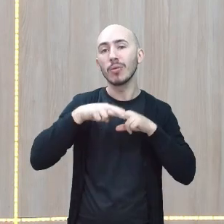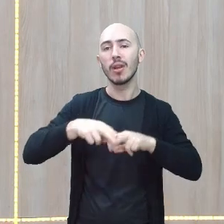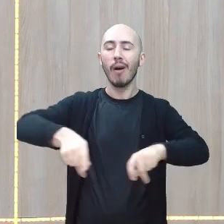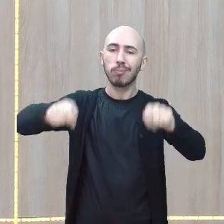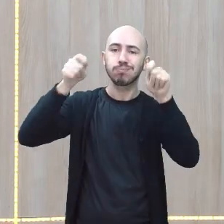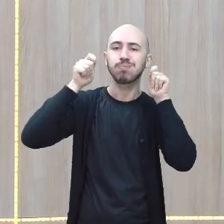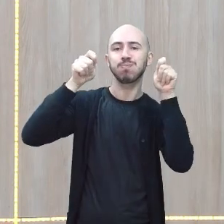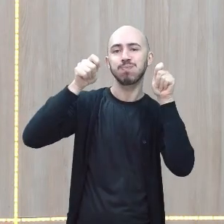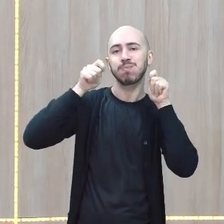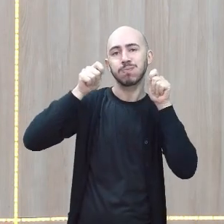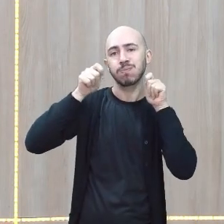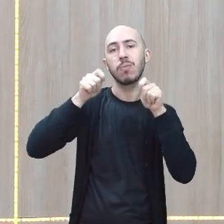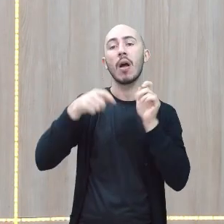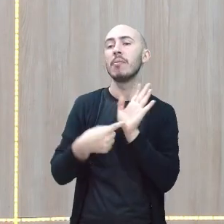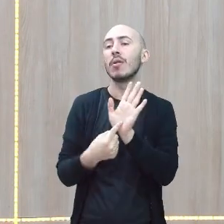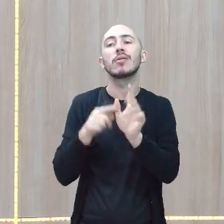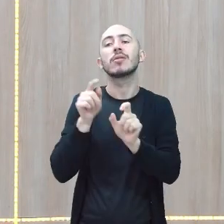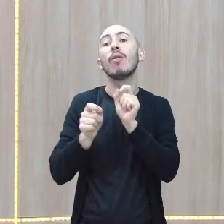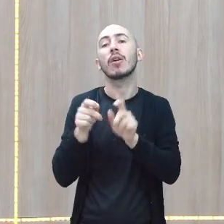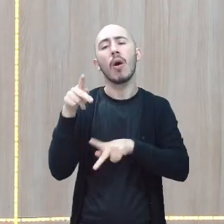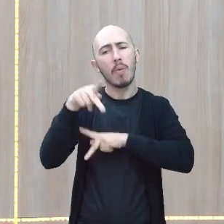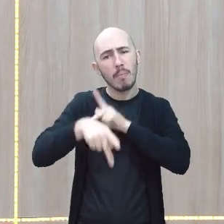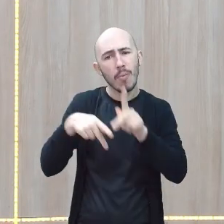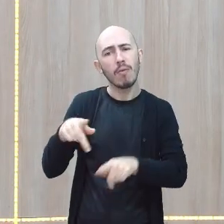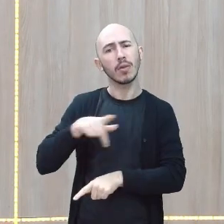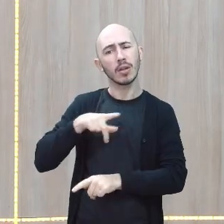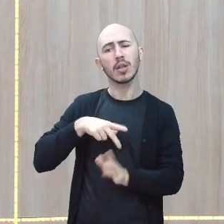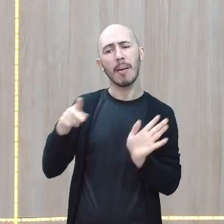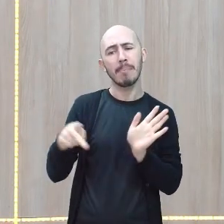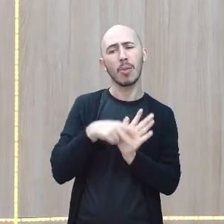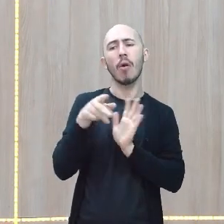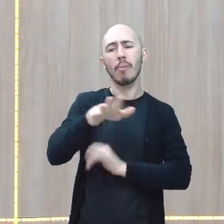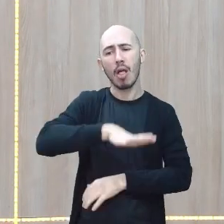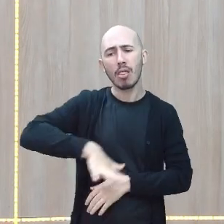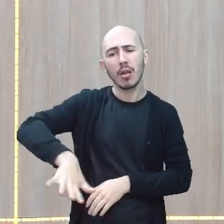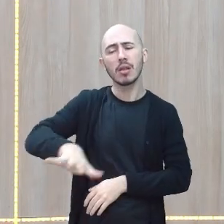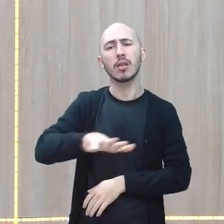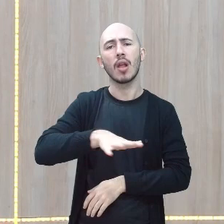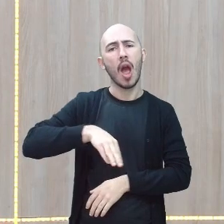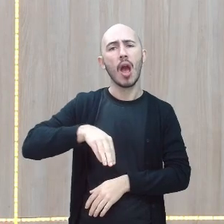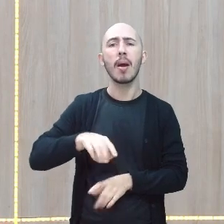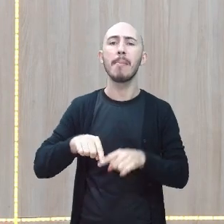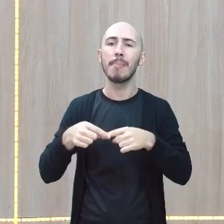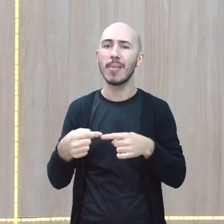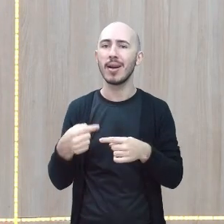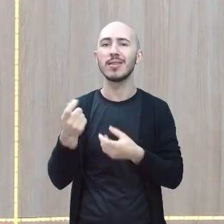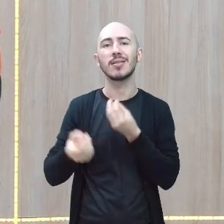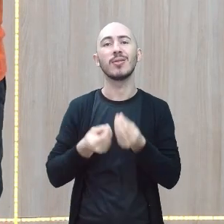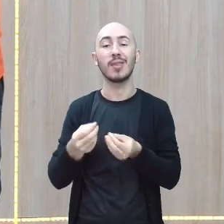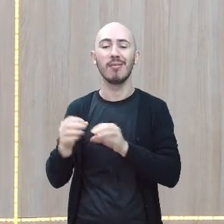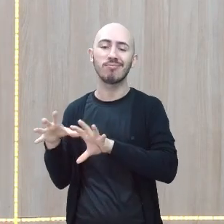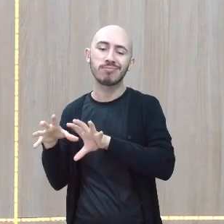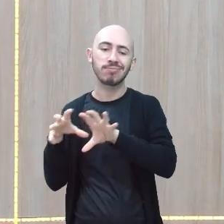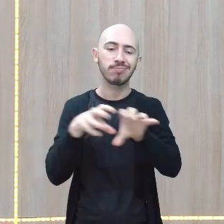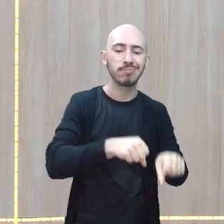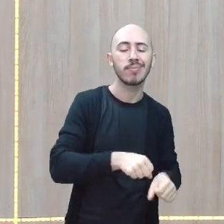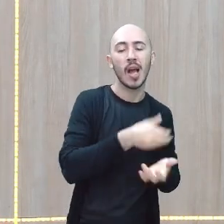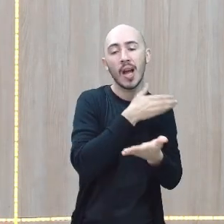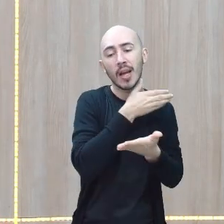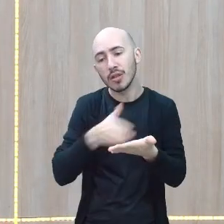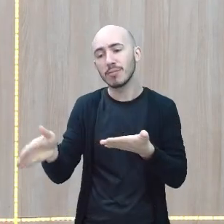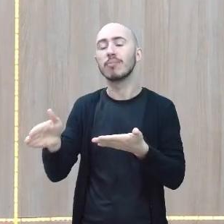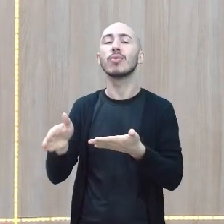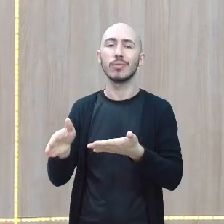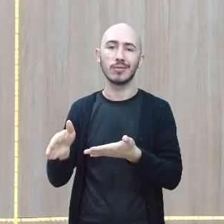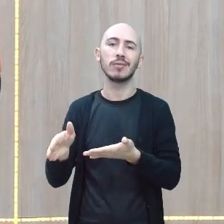ali existia um povo que possuía direito àquela terra, mas que estava sendo expropriado, que estava